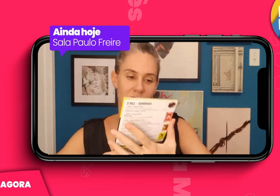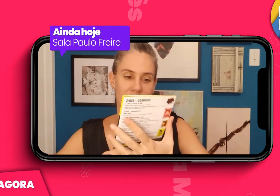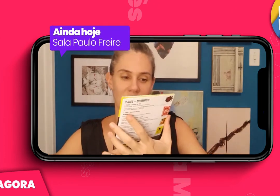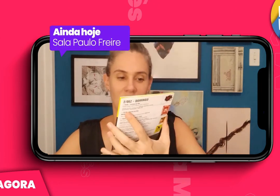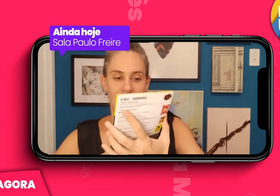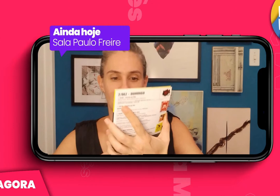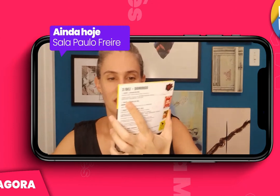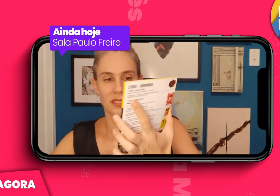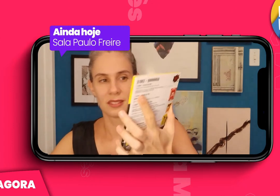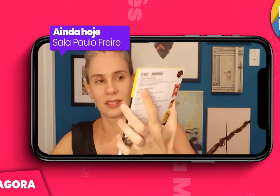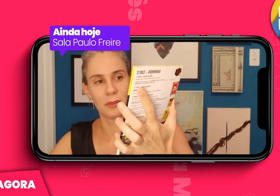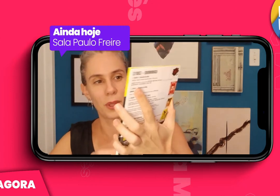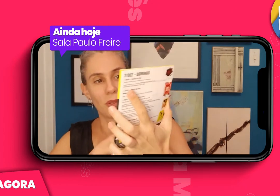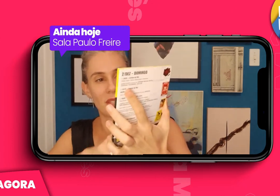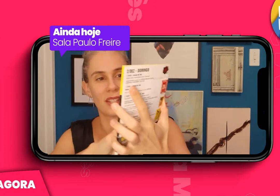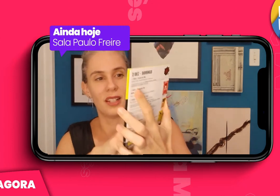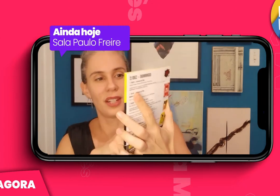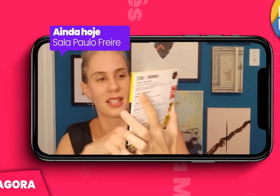olha aqui.